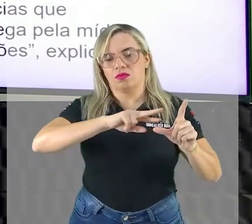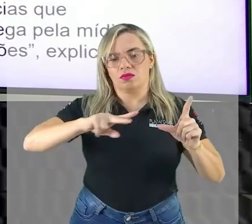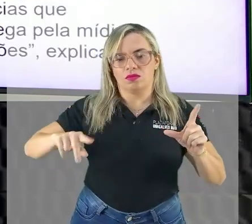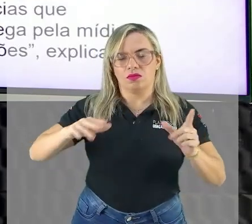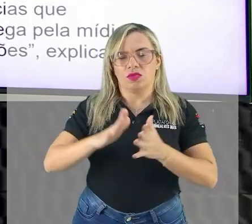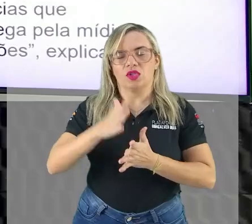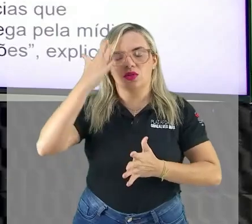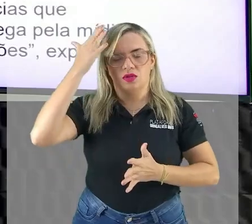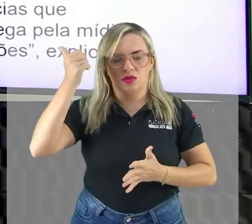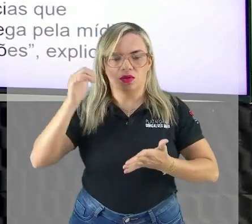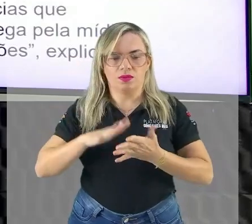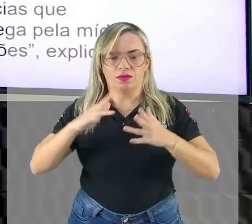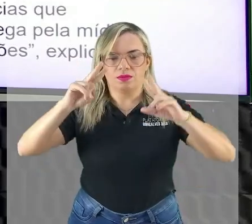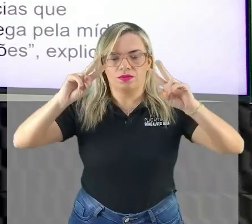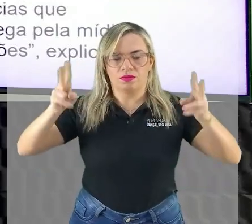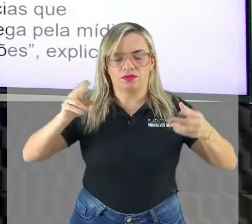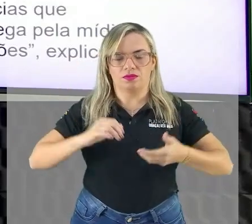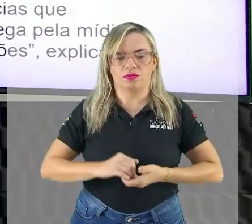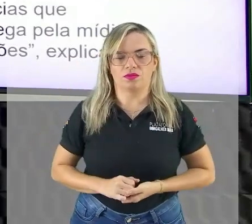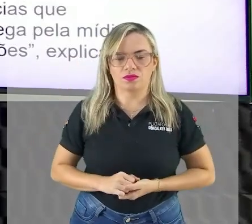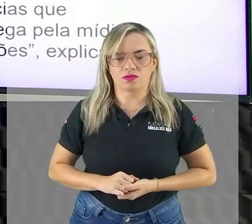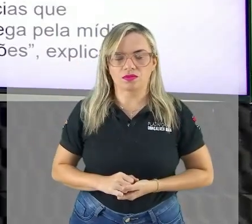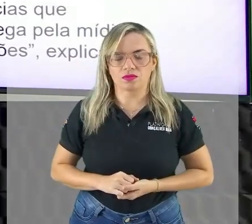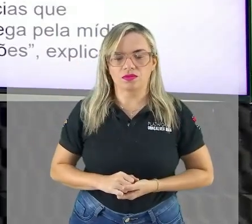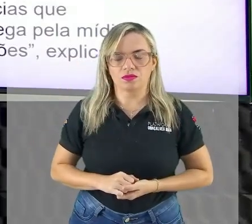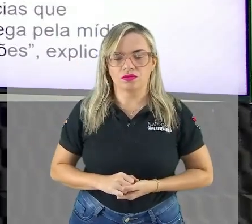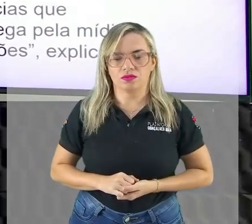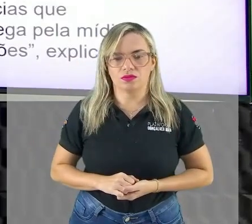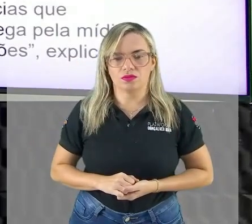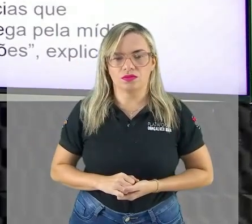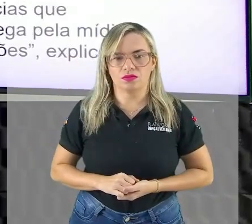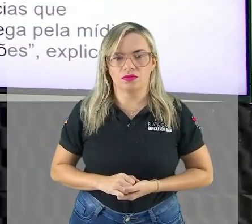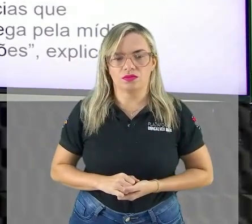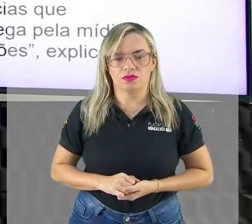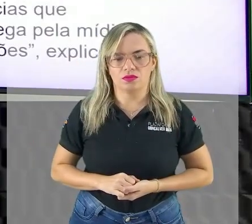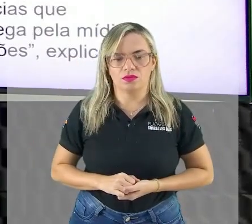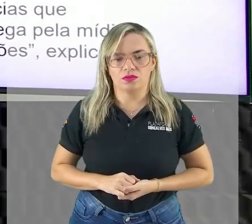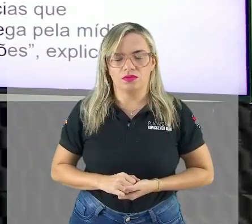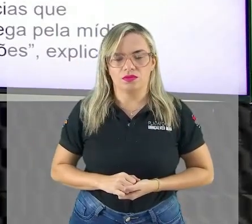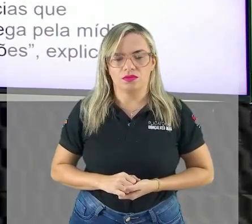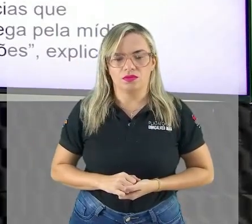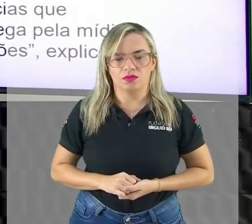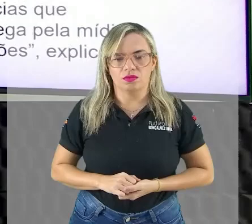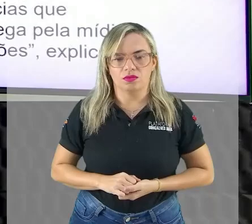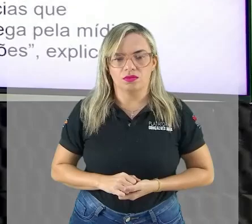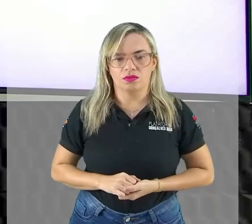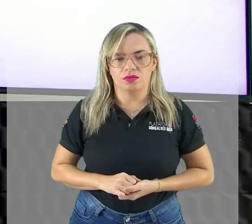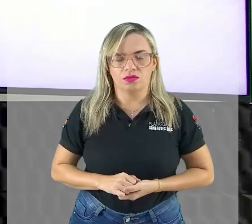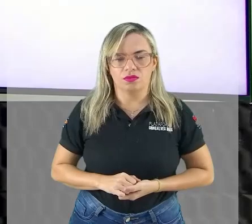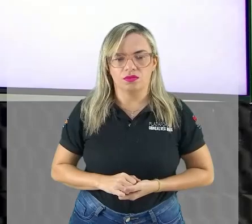mídia. Entre aspas, né? A mídia é mediadora das relações, explica.